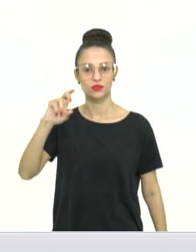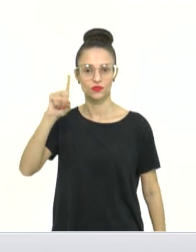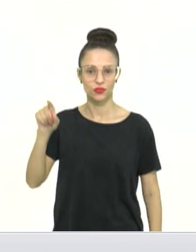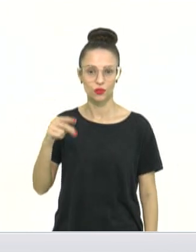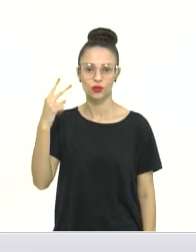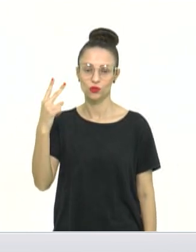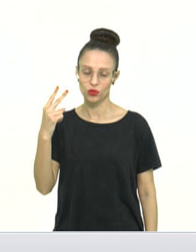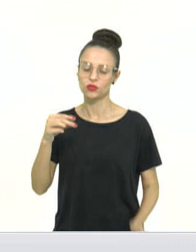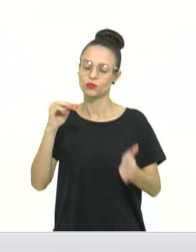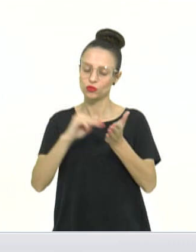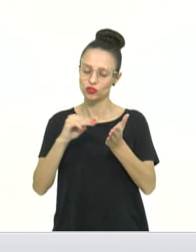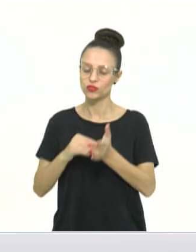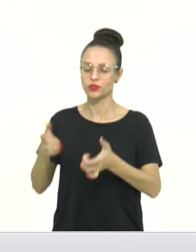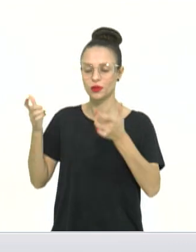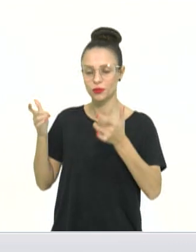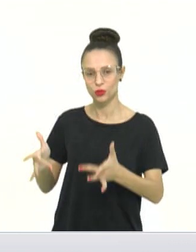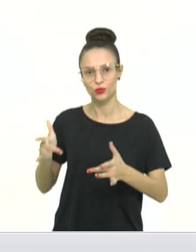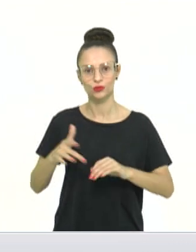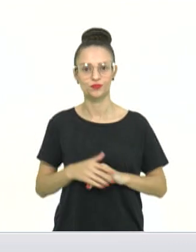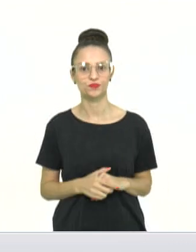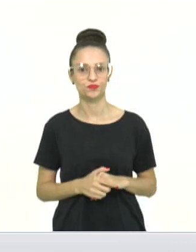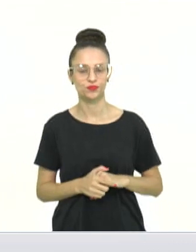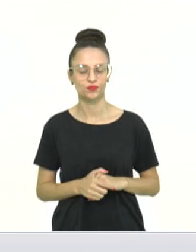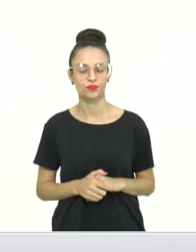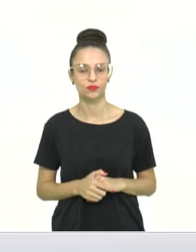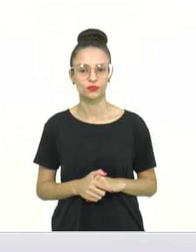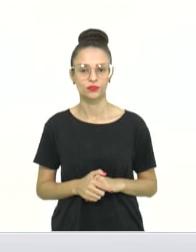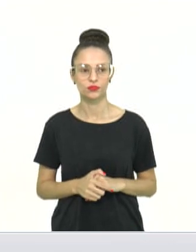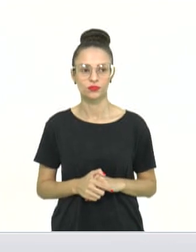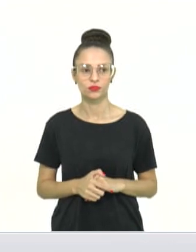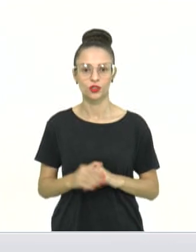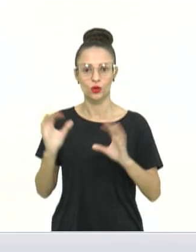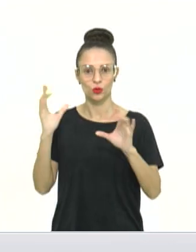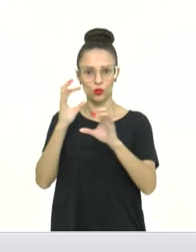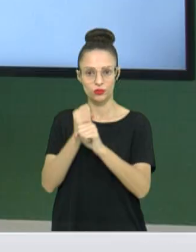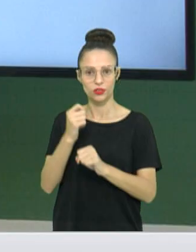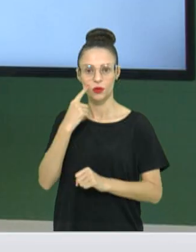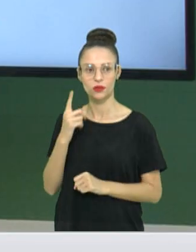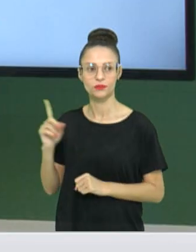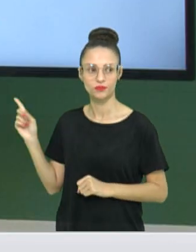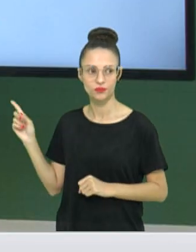25,2% das causas de abandono, pessoal. Nós fizemos aqui a continha, ó,